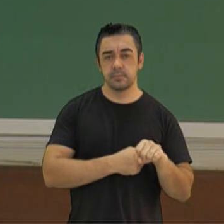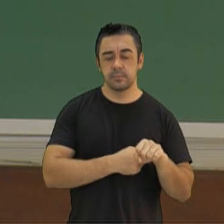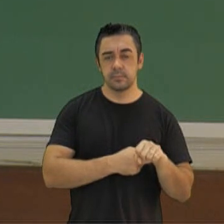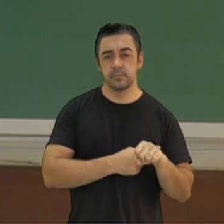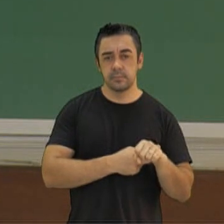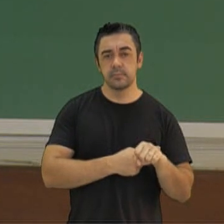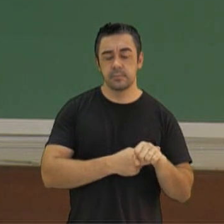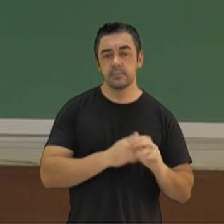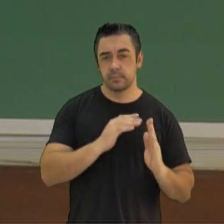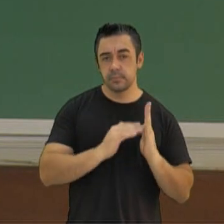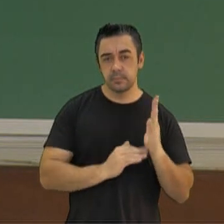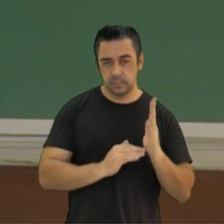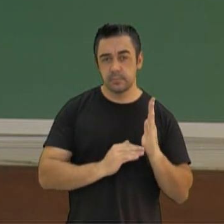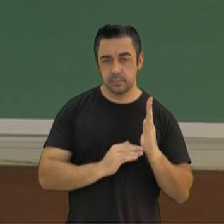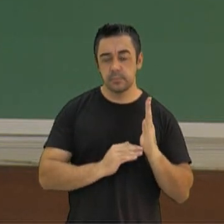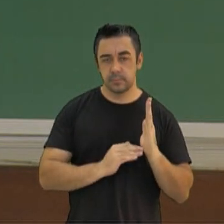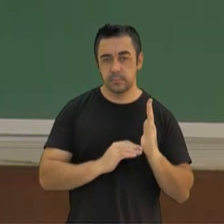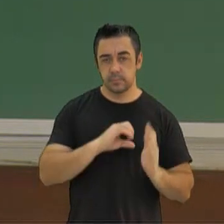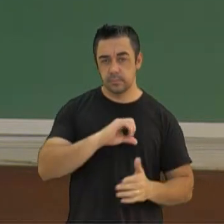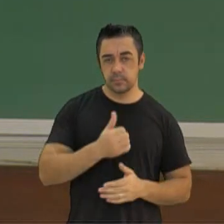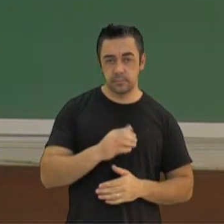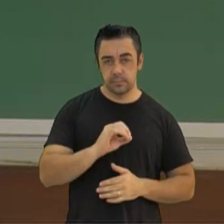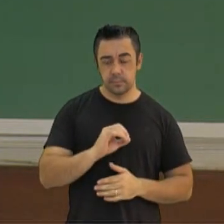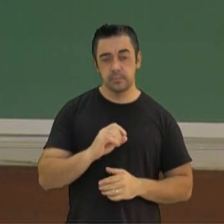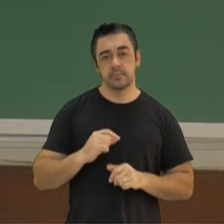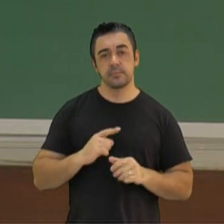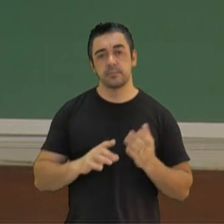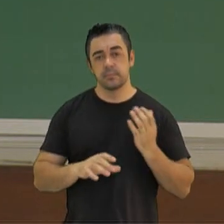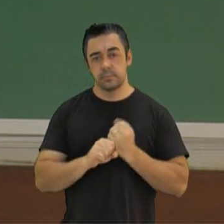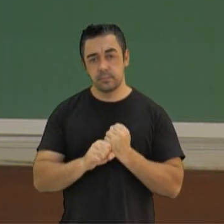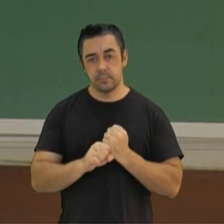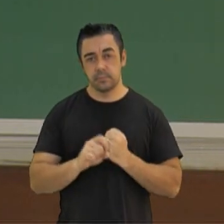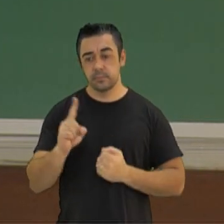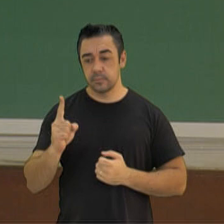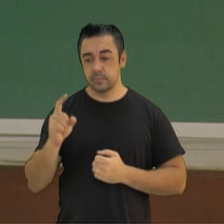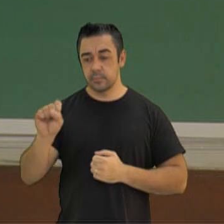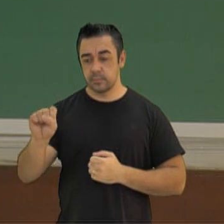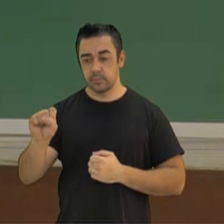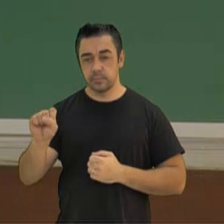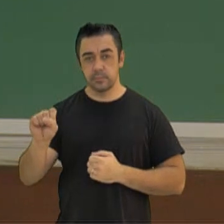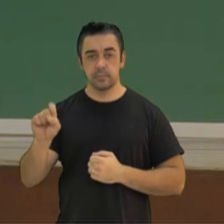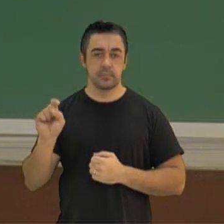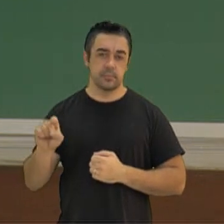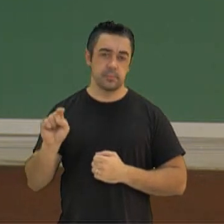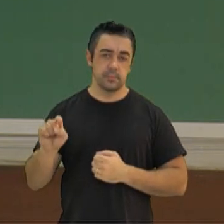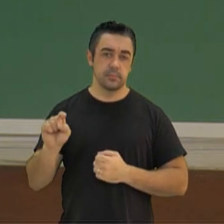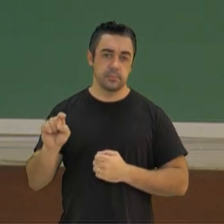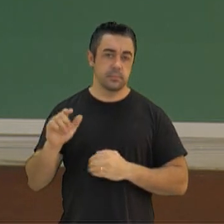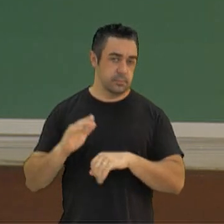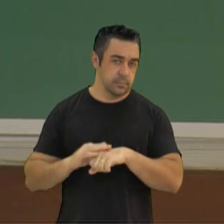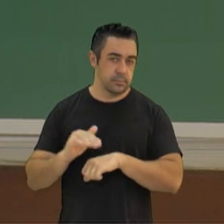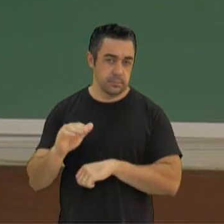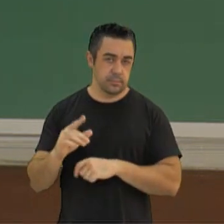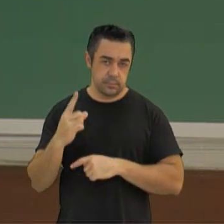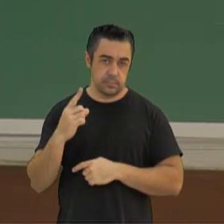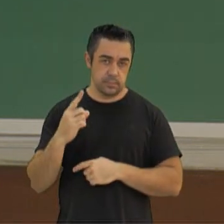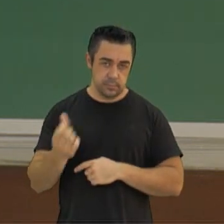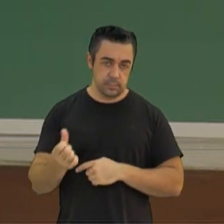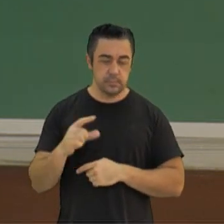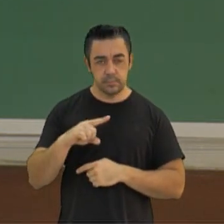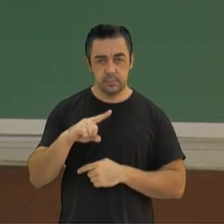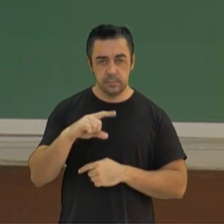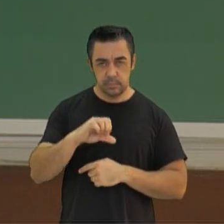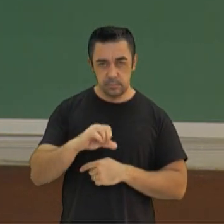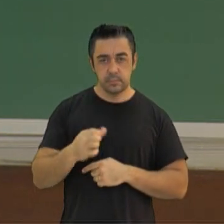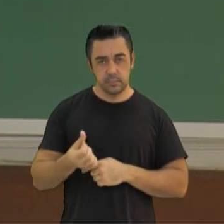do termo vai ser menos do que 960. Se eu calcular para 18 termos, então vai ser mais do que